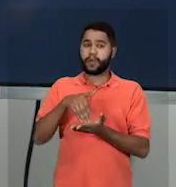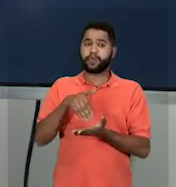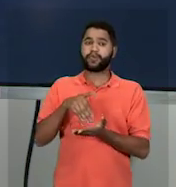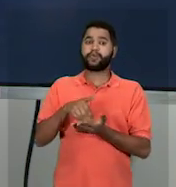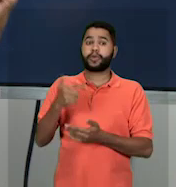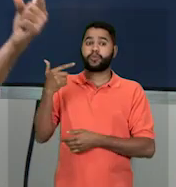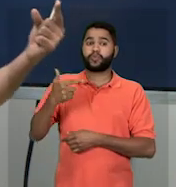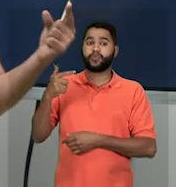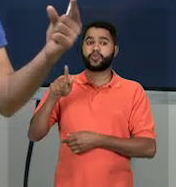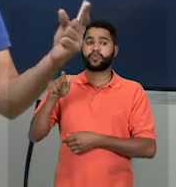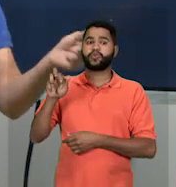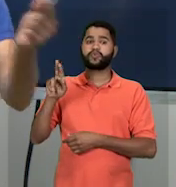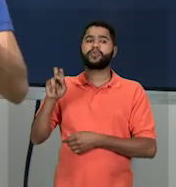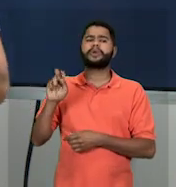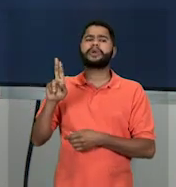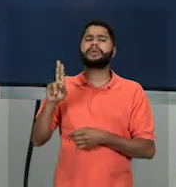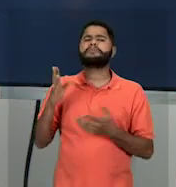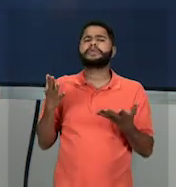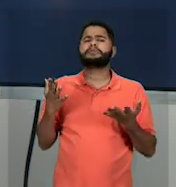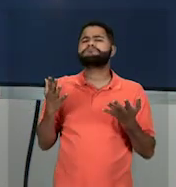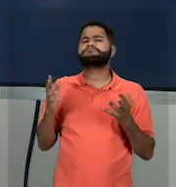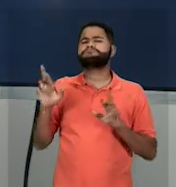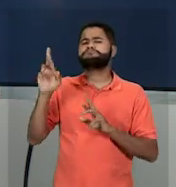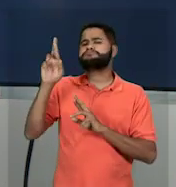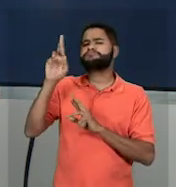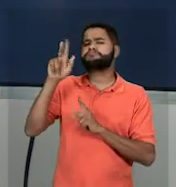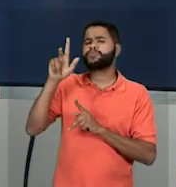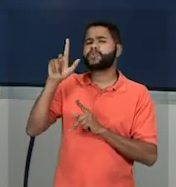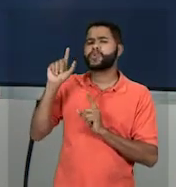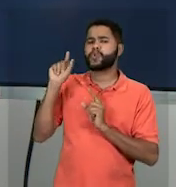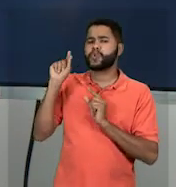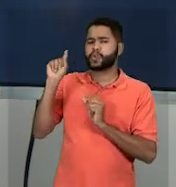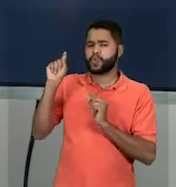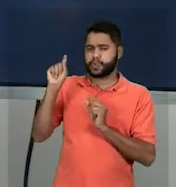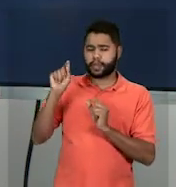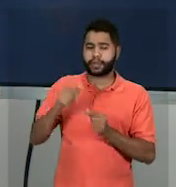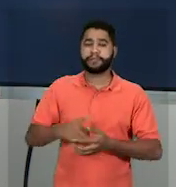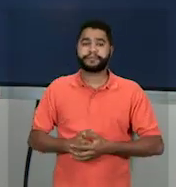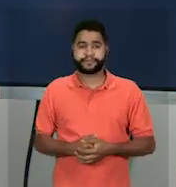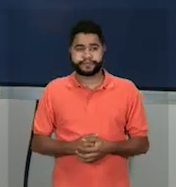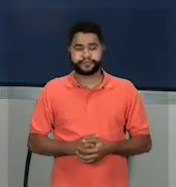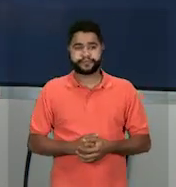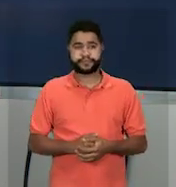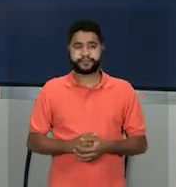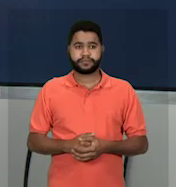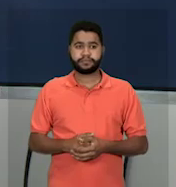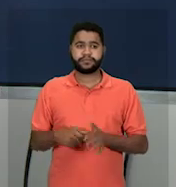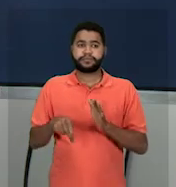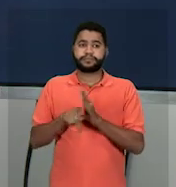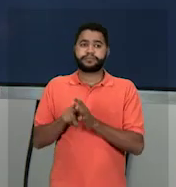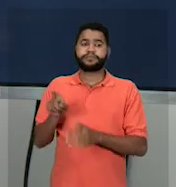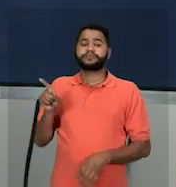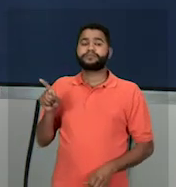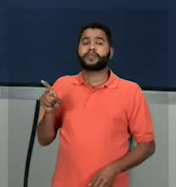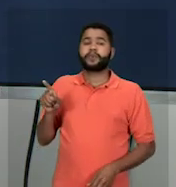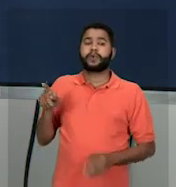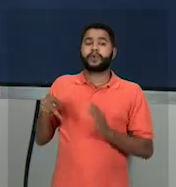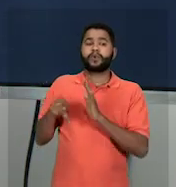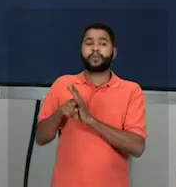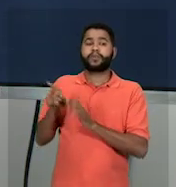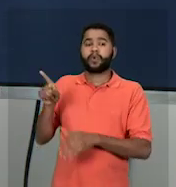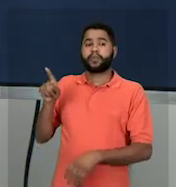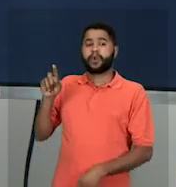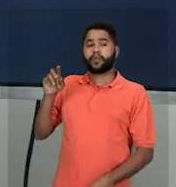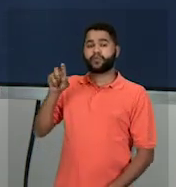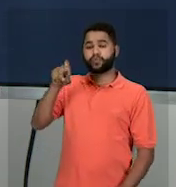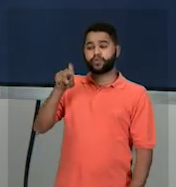o que que vai diferenciar né as duas em termos de se desse número que representa o grau o grau vai ser ligado ao expoente